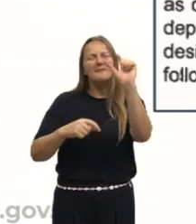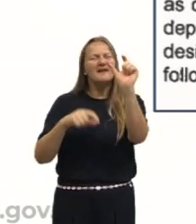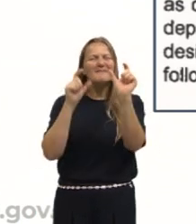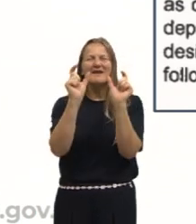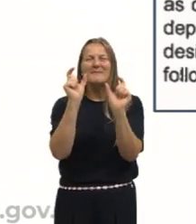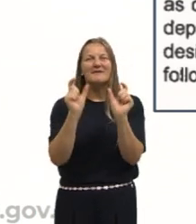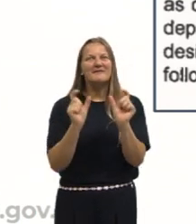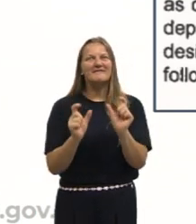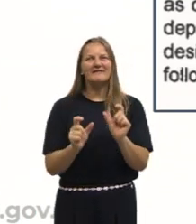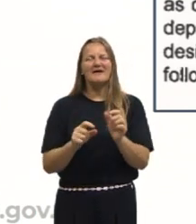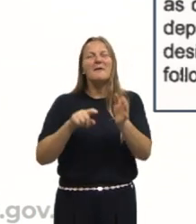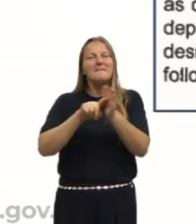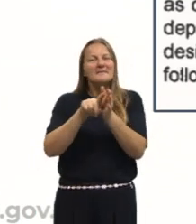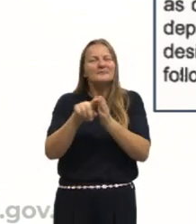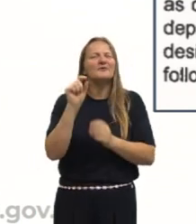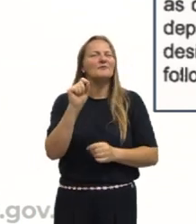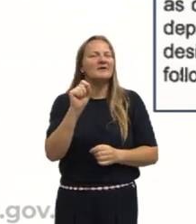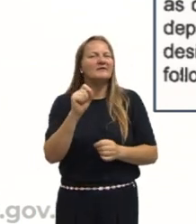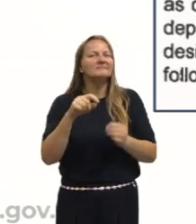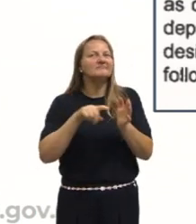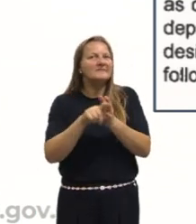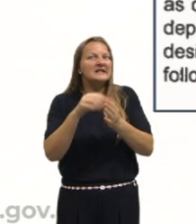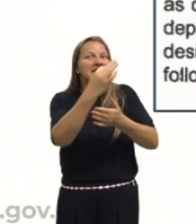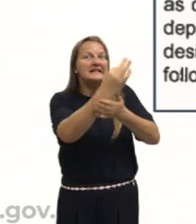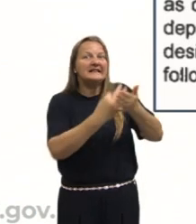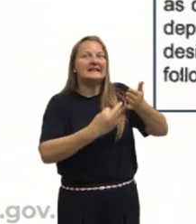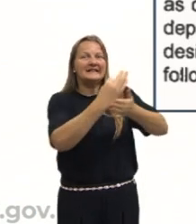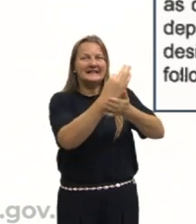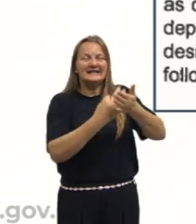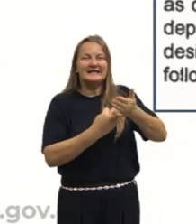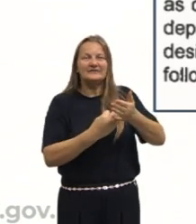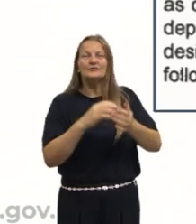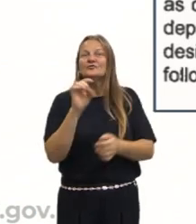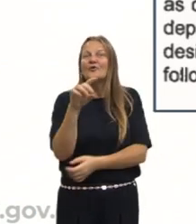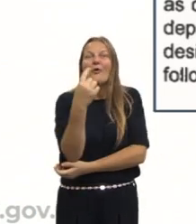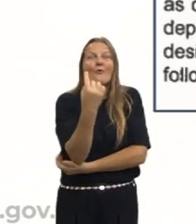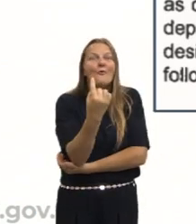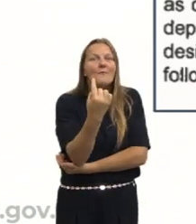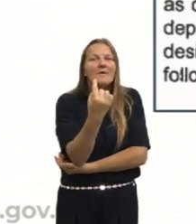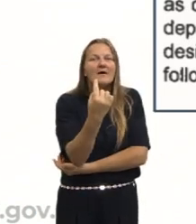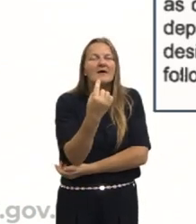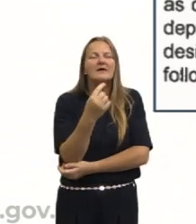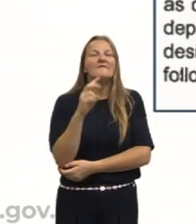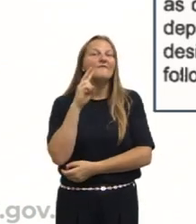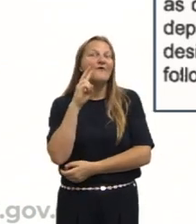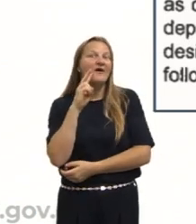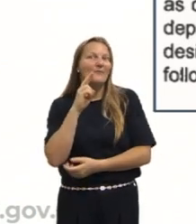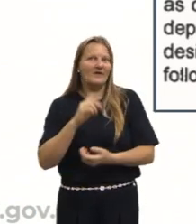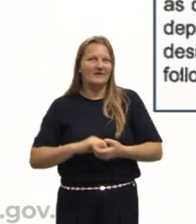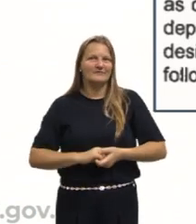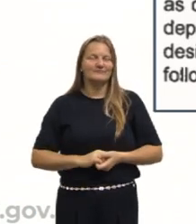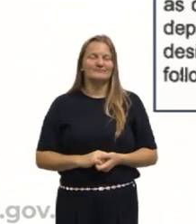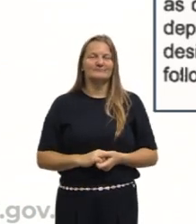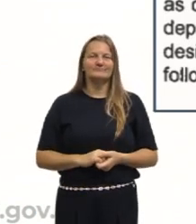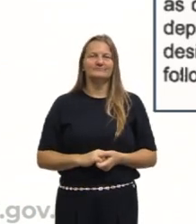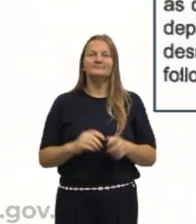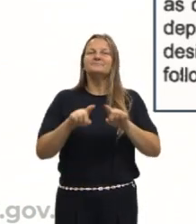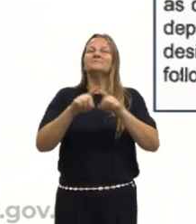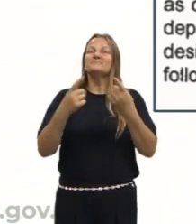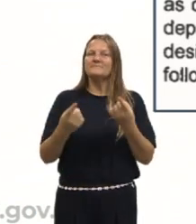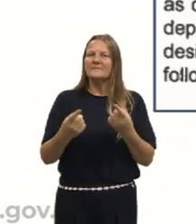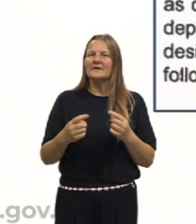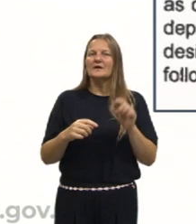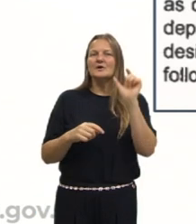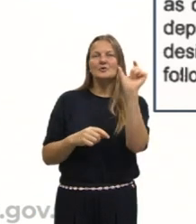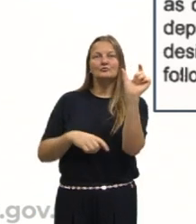pergunta ali dentro a pergunta desse texto foi a única que venceu sobre vocabulário e a única que falou sobre